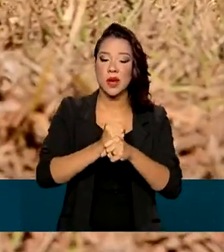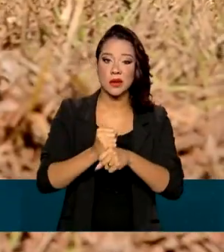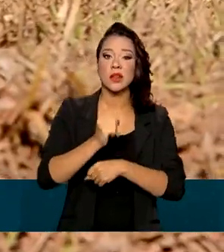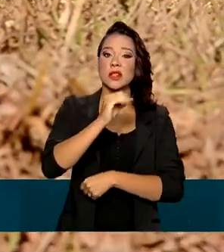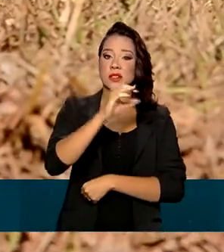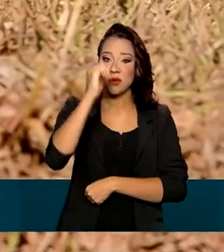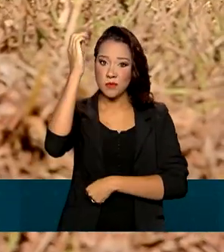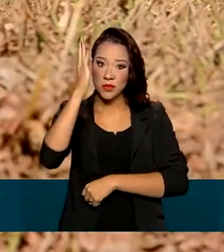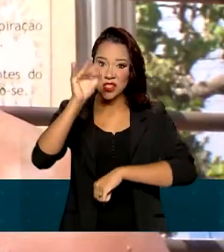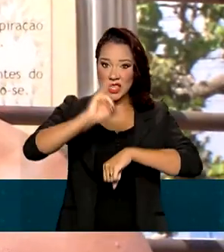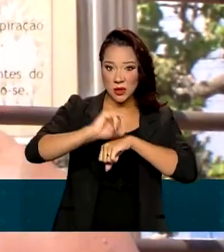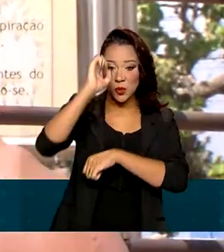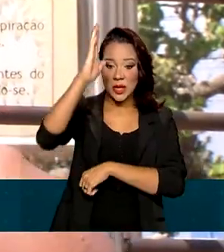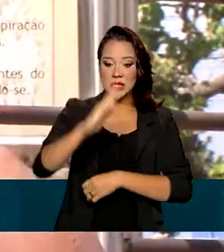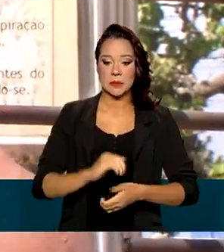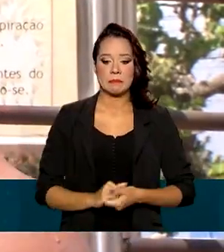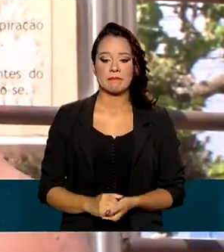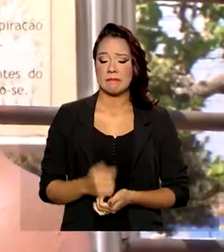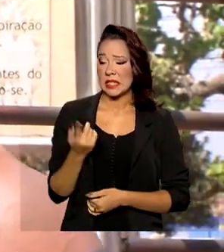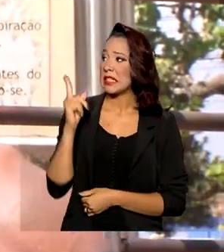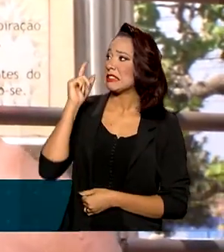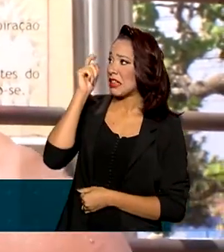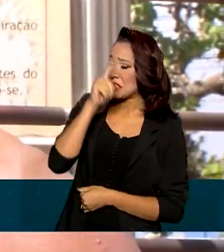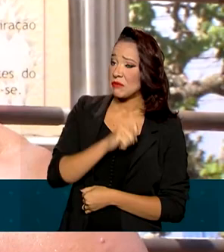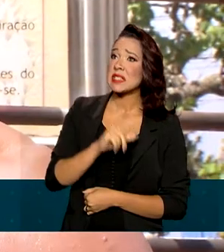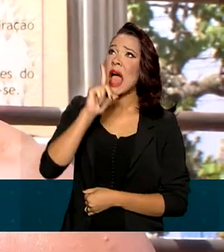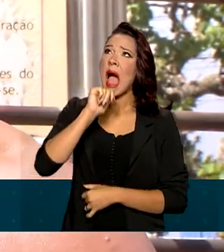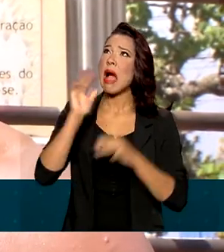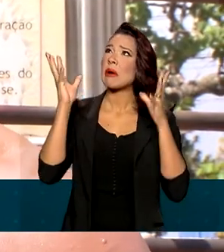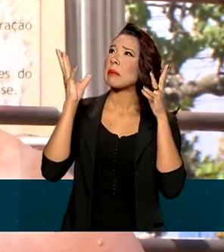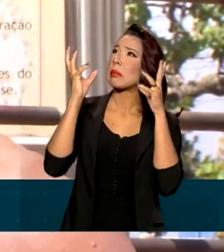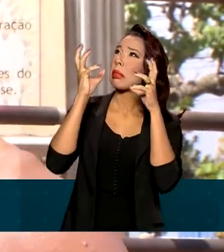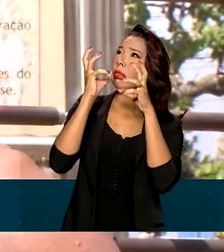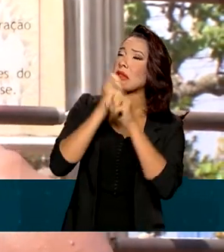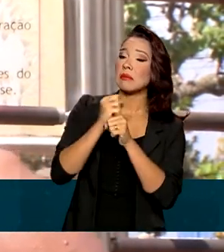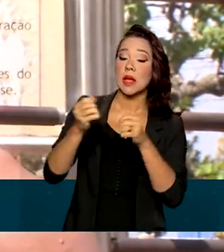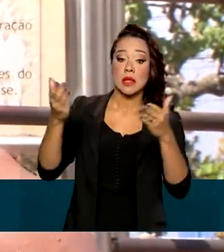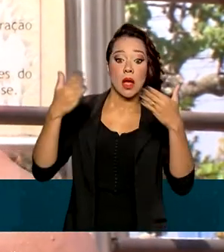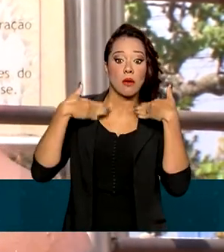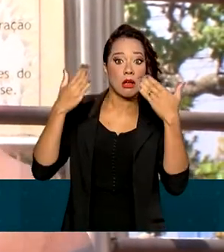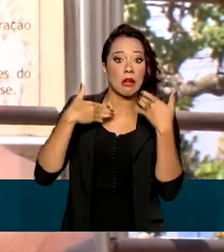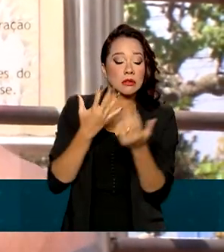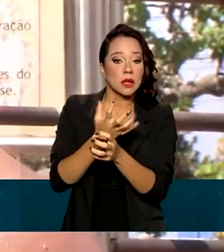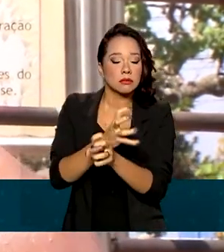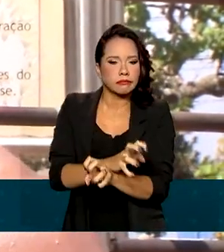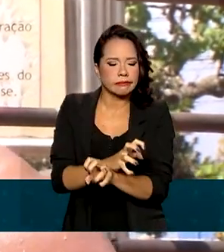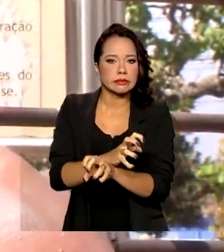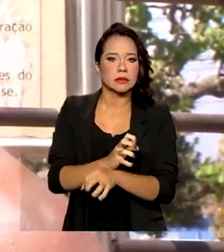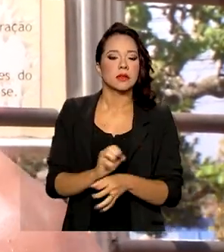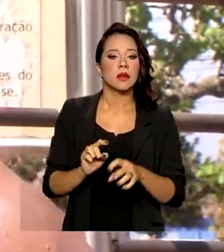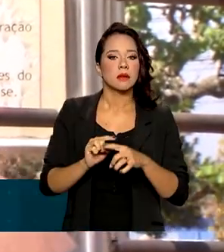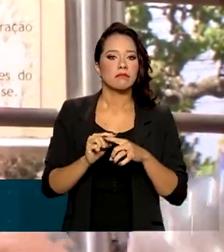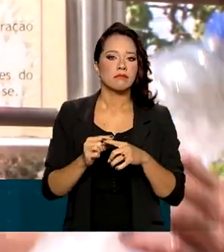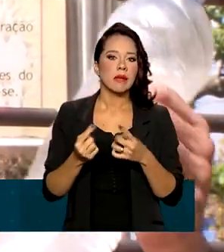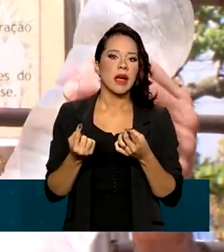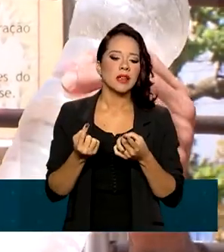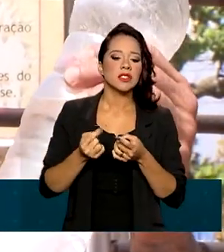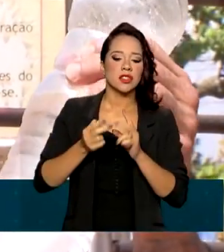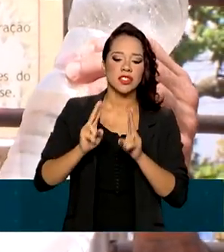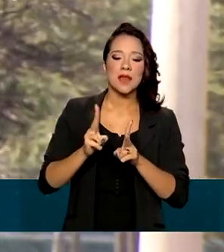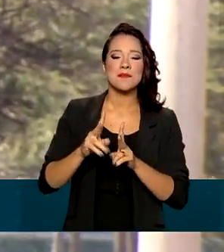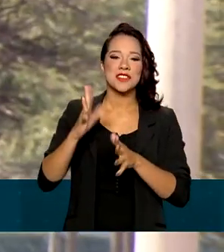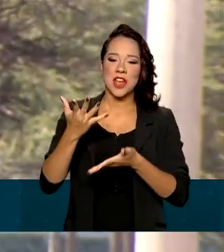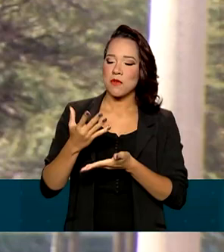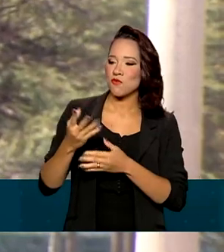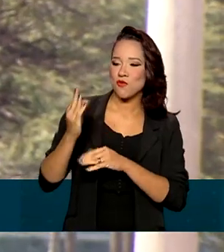na área central do país tá bem difícil a umidade está baixa né Tá bem tá bem quente tá seco mas se visto deixa eu sempre